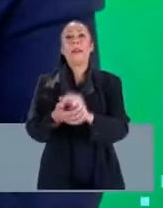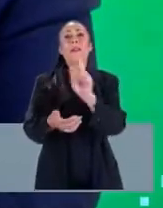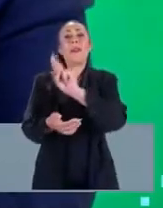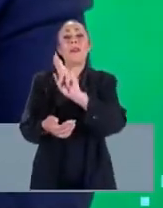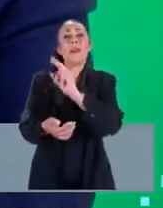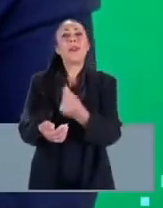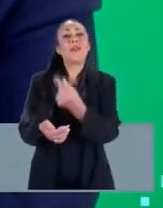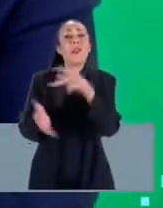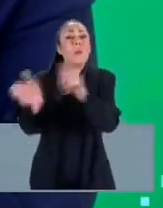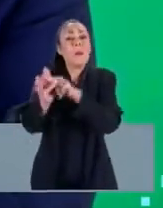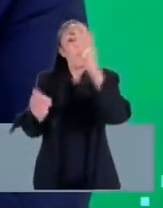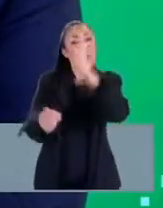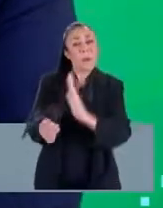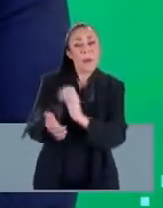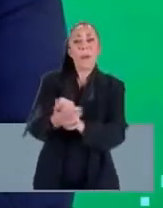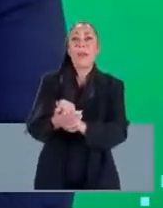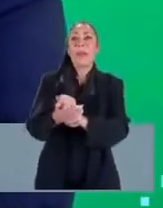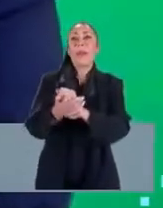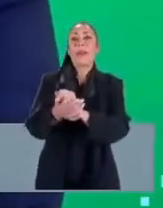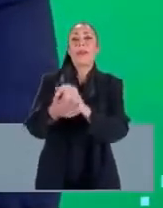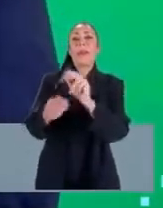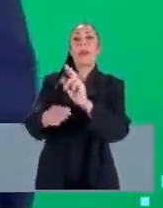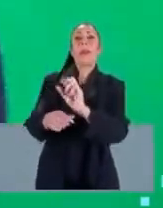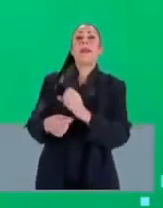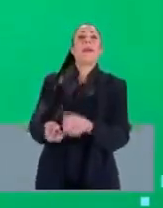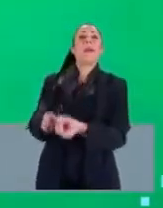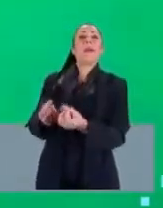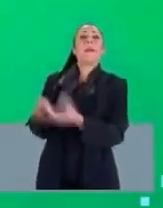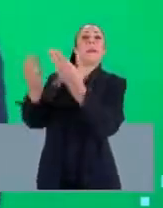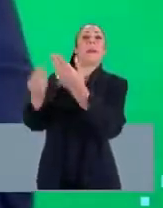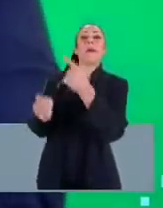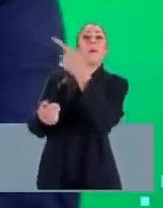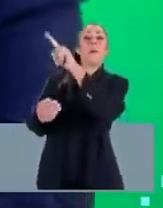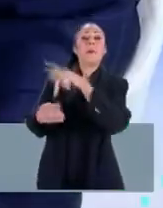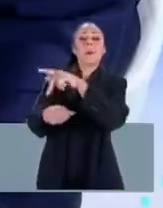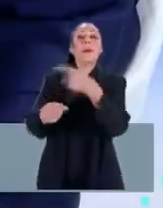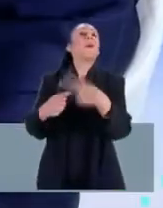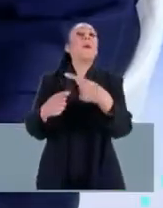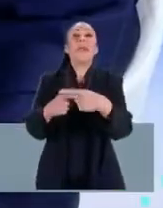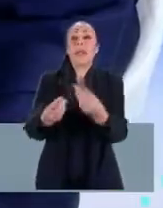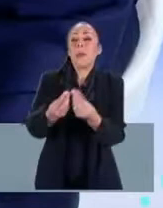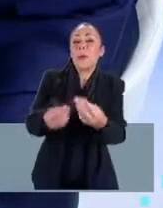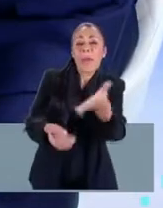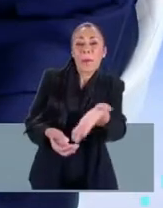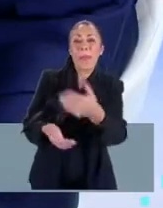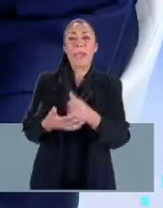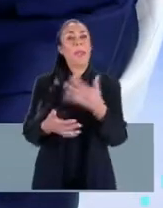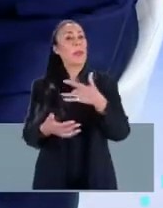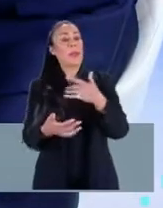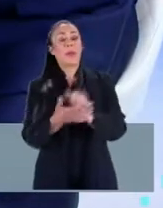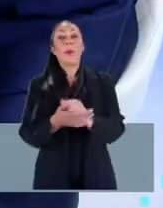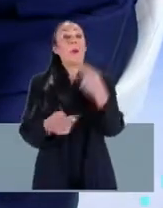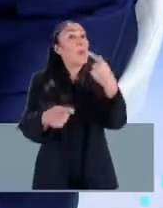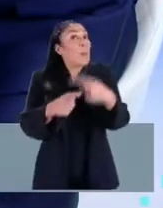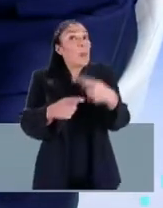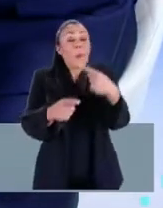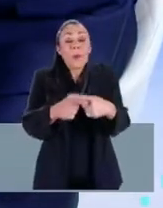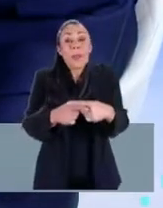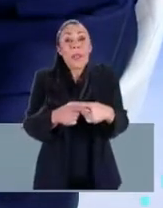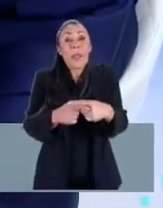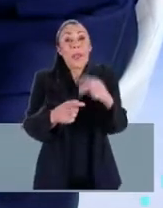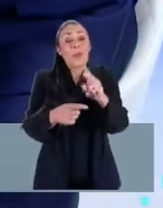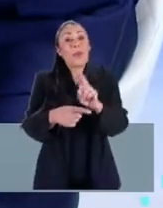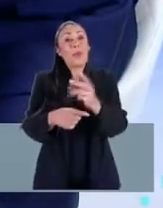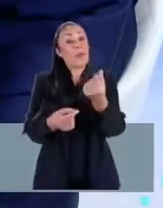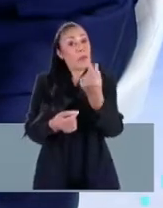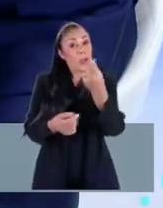que é brasileiro e que vai dar dinheiro para fora. Então, por que não dá para o coitadinho? É porque esse dinheiro não pode ser usado internamente, ele é